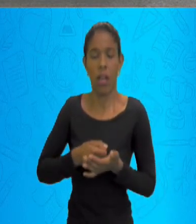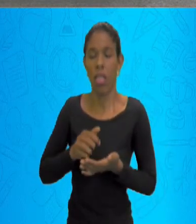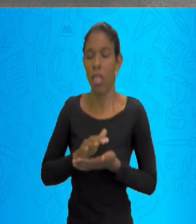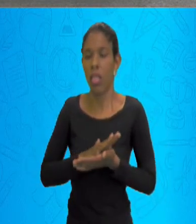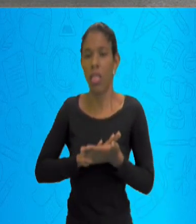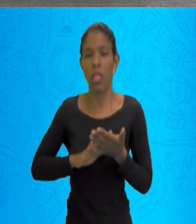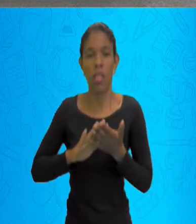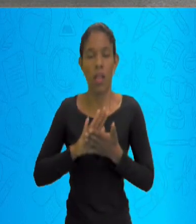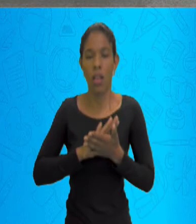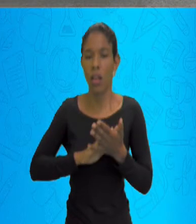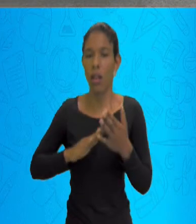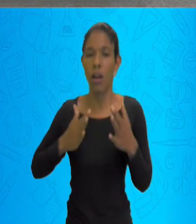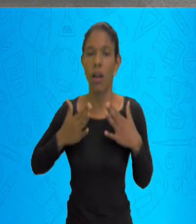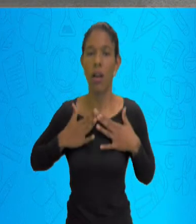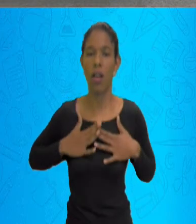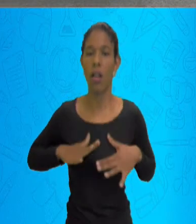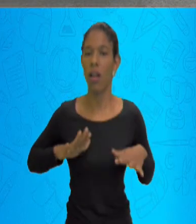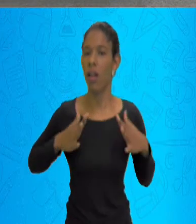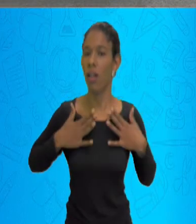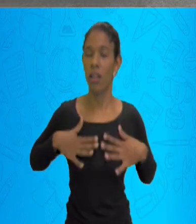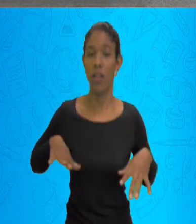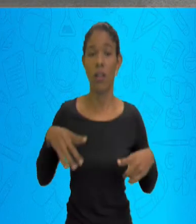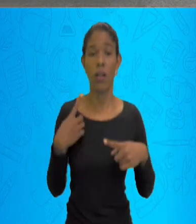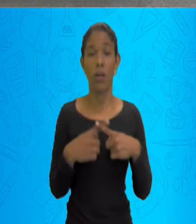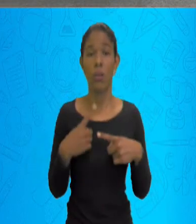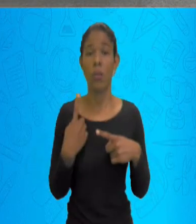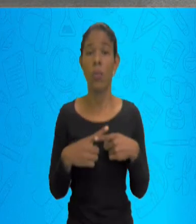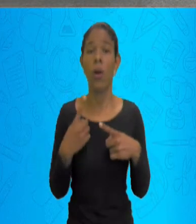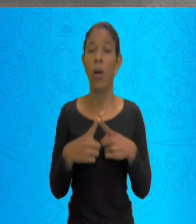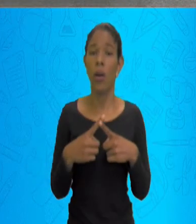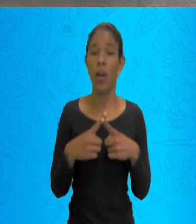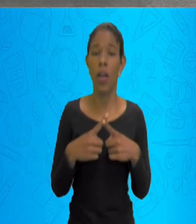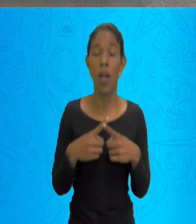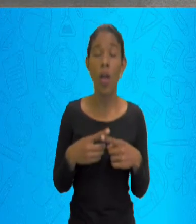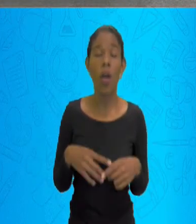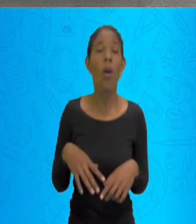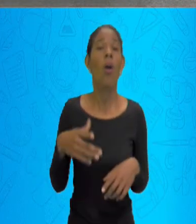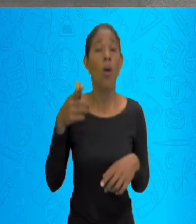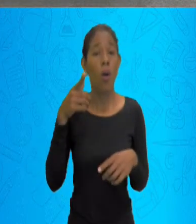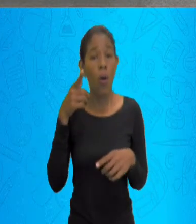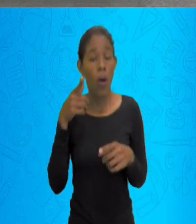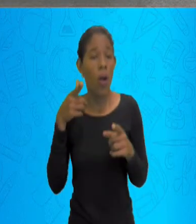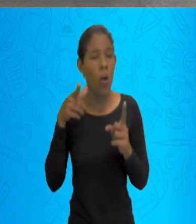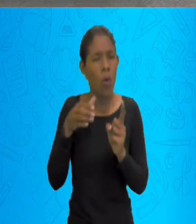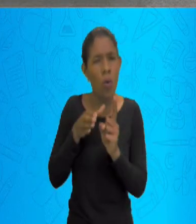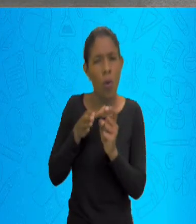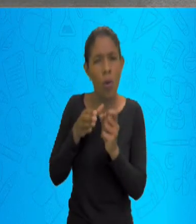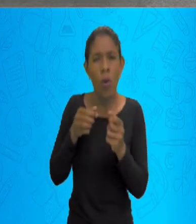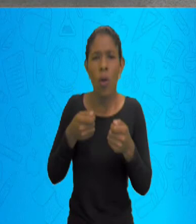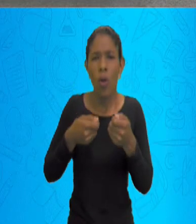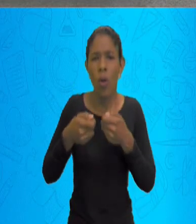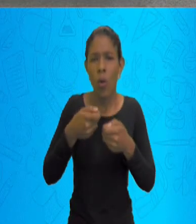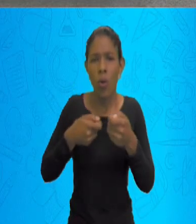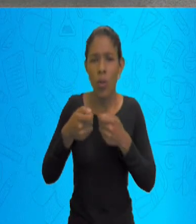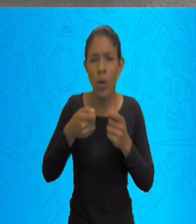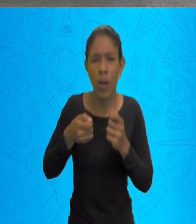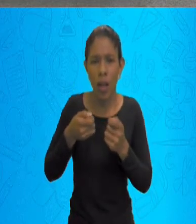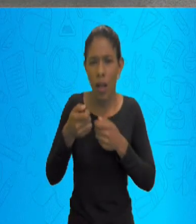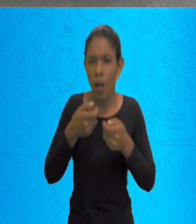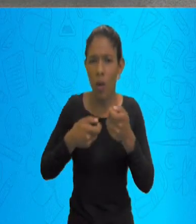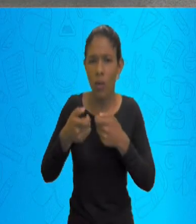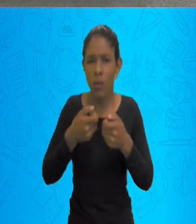ele estiver. Porque ele consegue garantir que a temperatura do corpo dele se mantenha equilibrada. Mas,